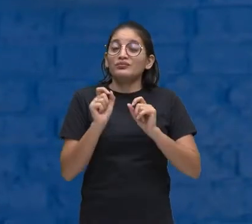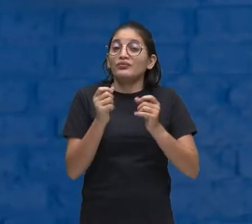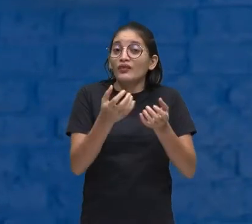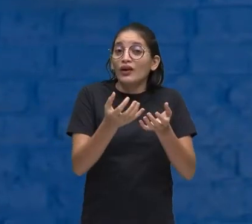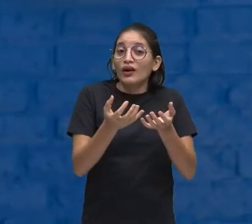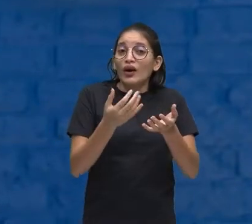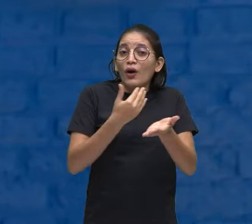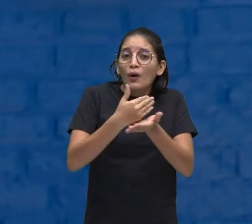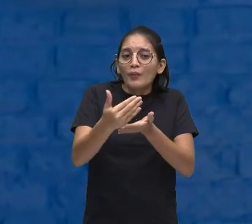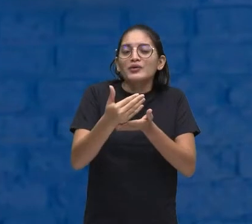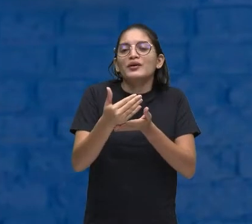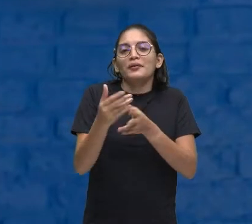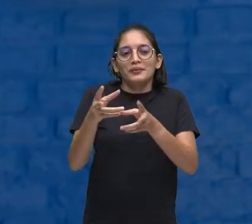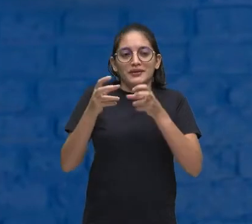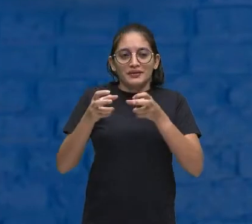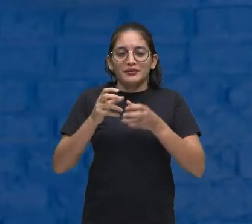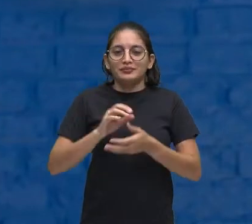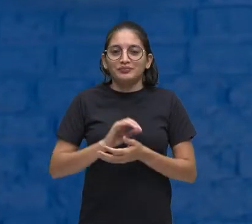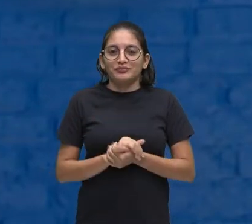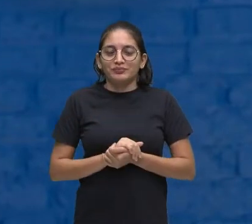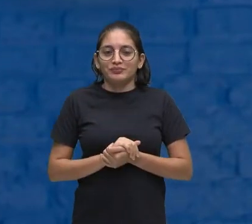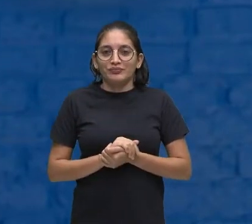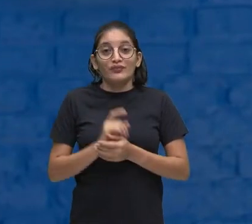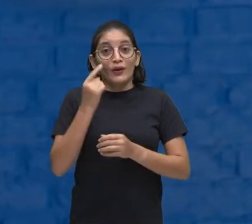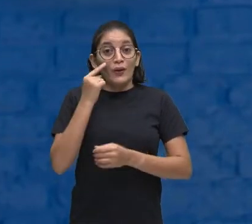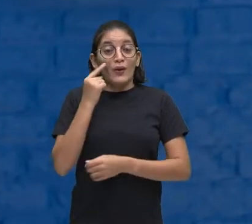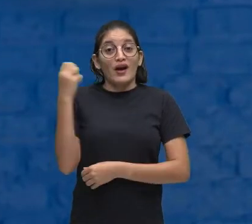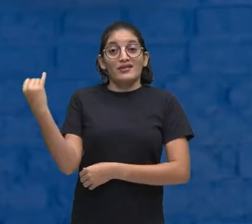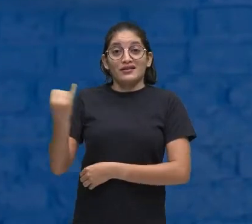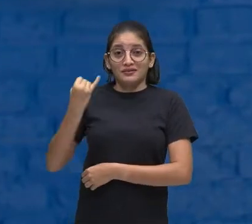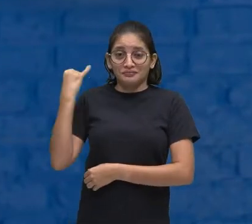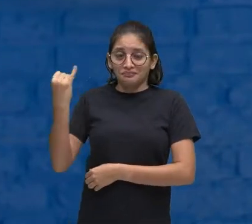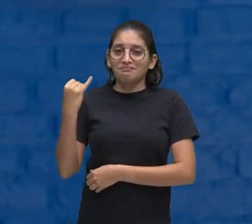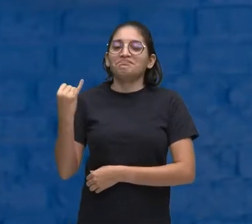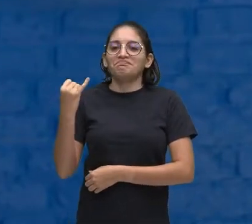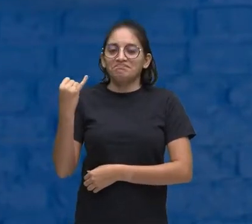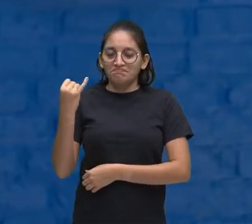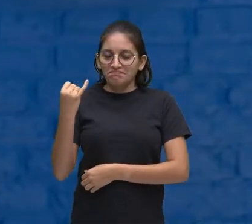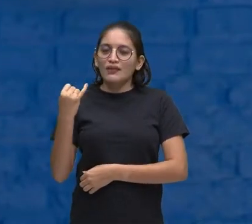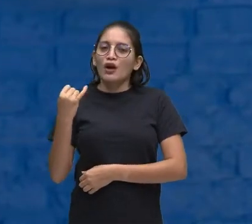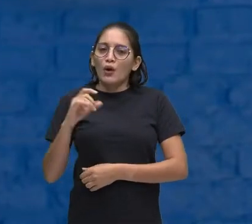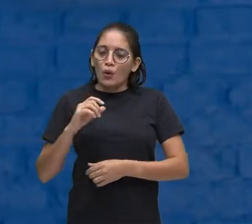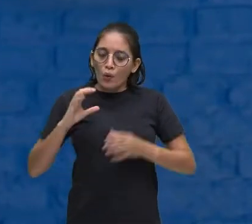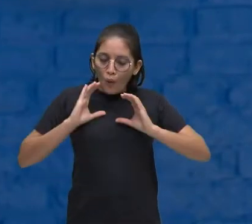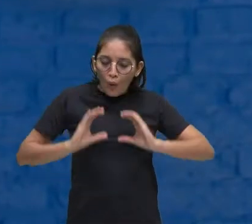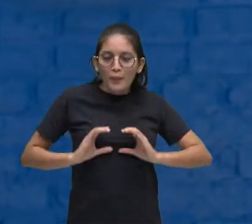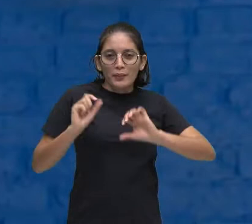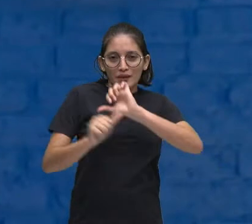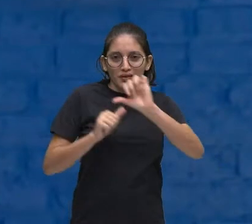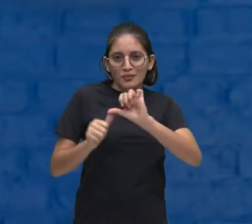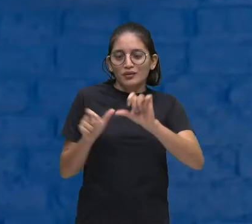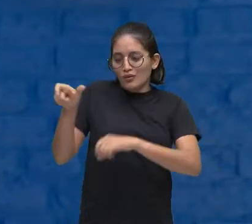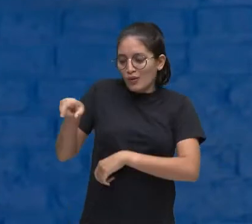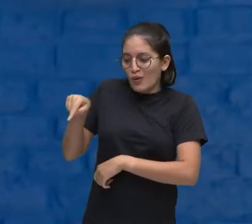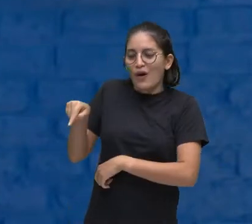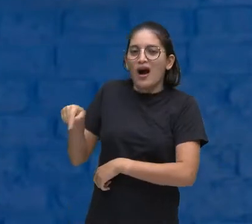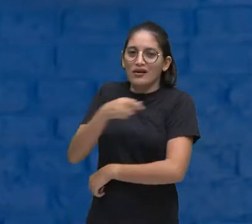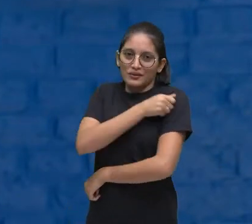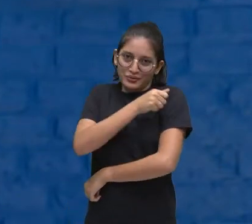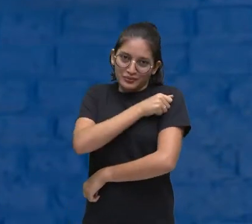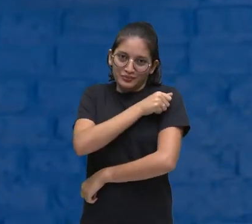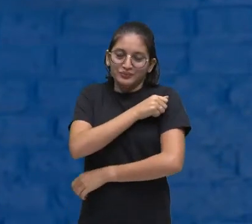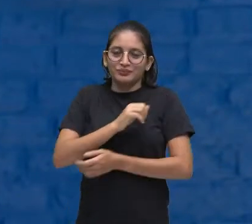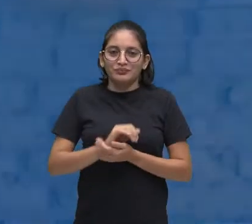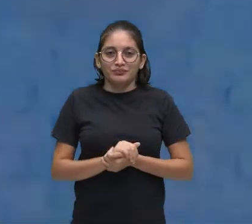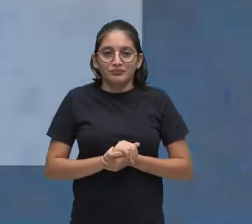quê? Olha só a importância da mudança da professora com relação ao Ricardo. Apesar